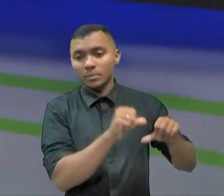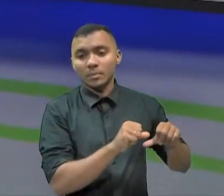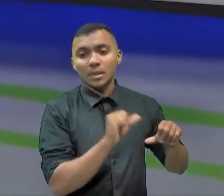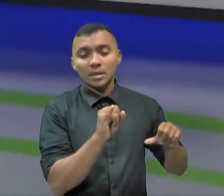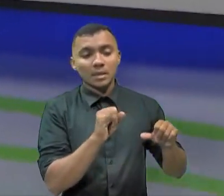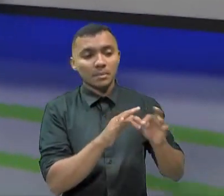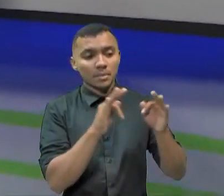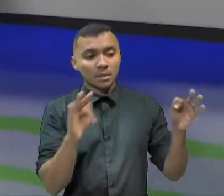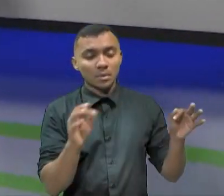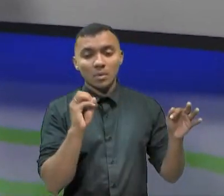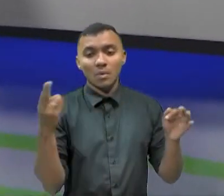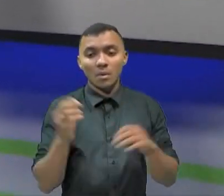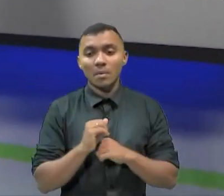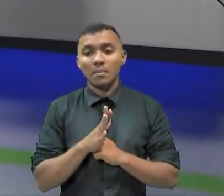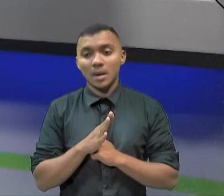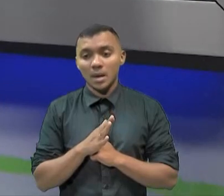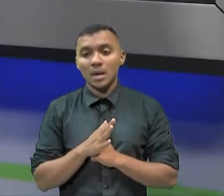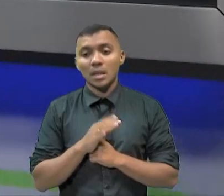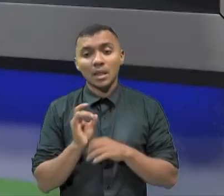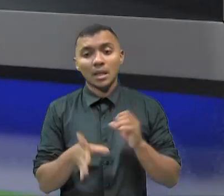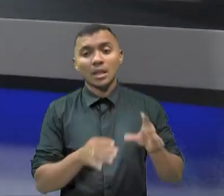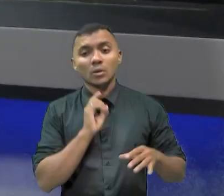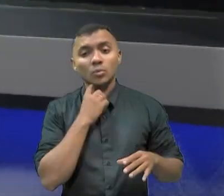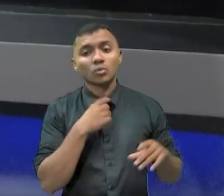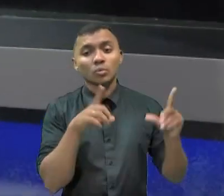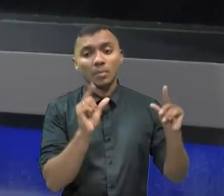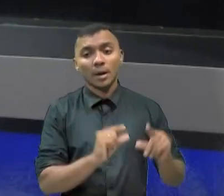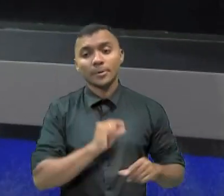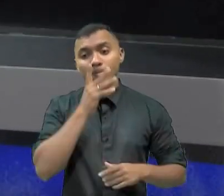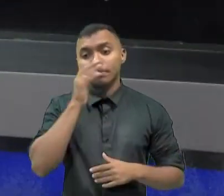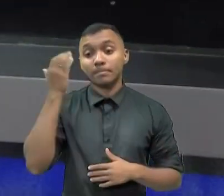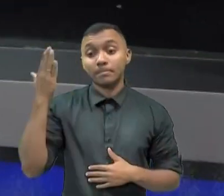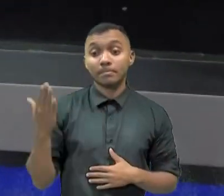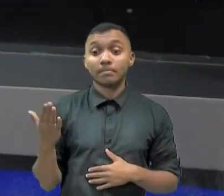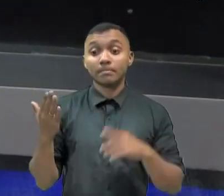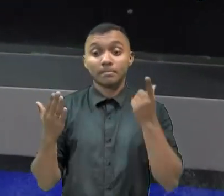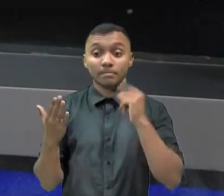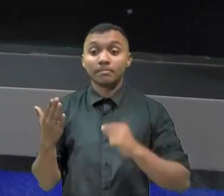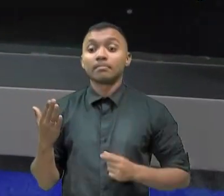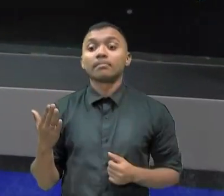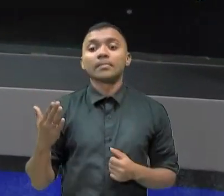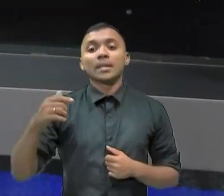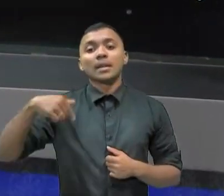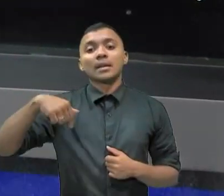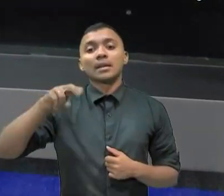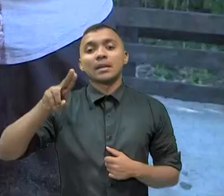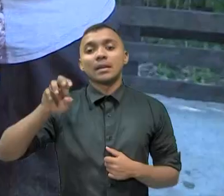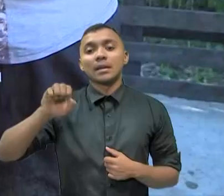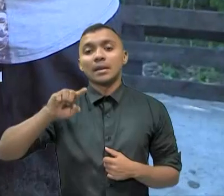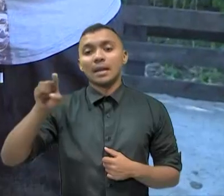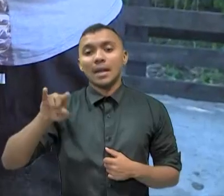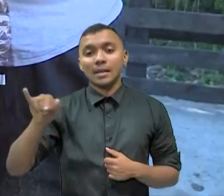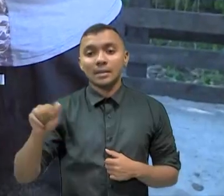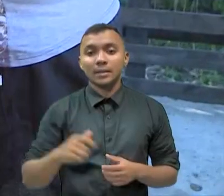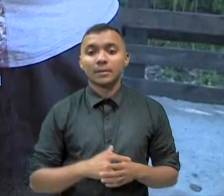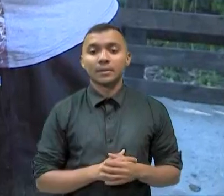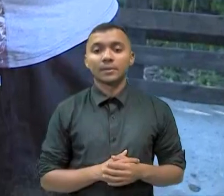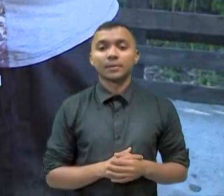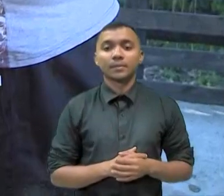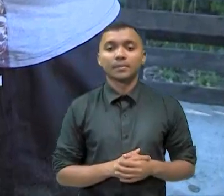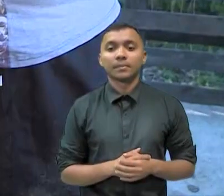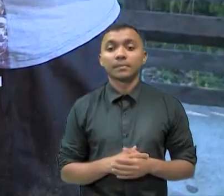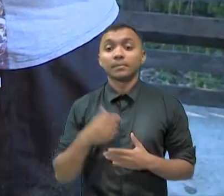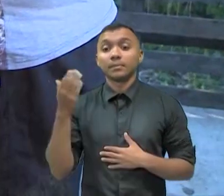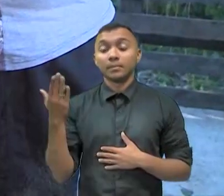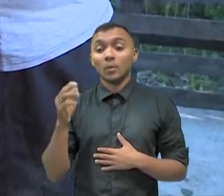porte com potencial poluidor baixo. Nós vamos acompanhar agora a reportagem de Kézia Loyola. Jesus Gadelha,